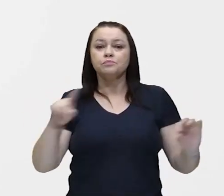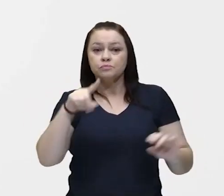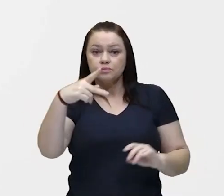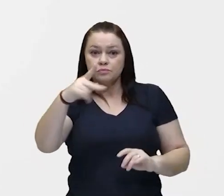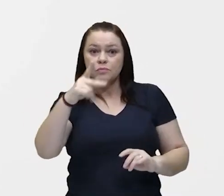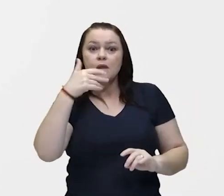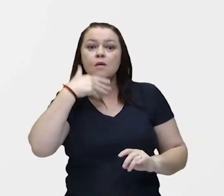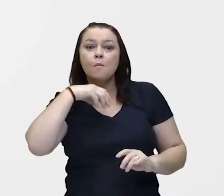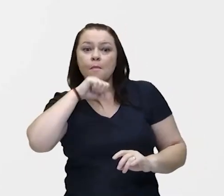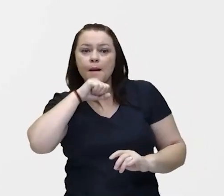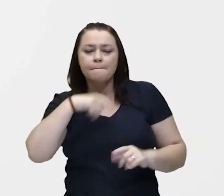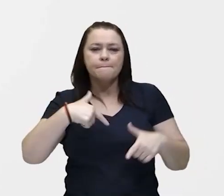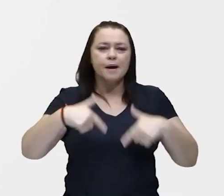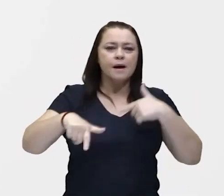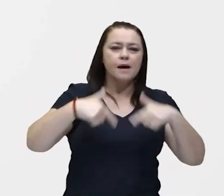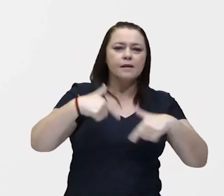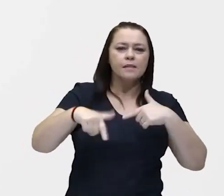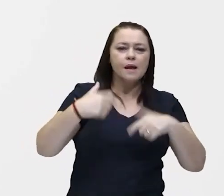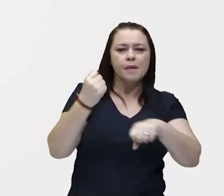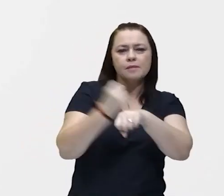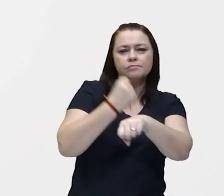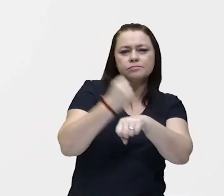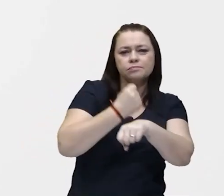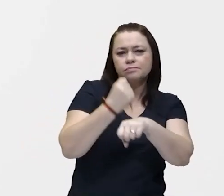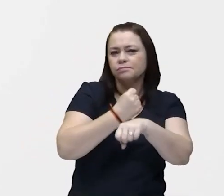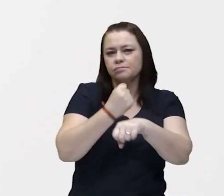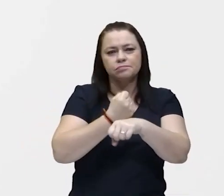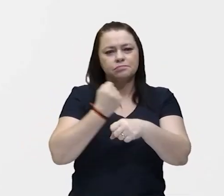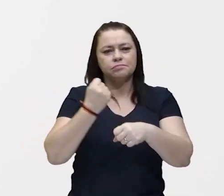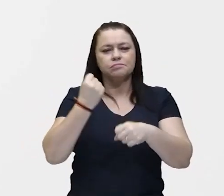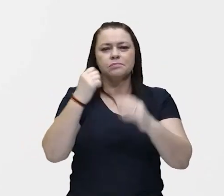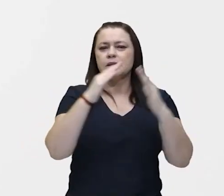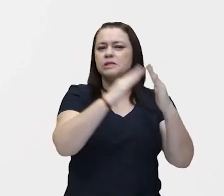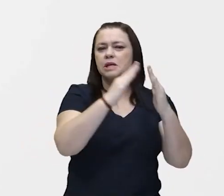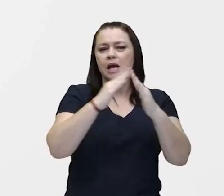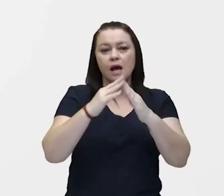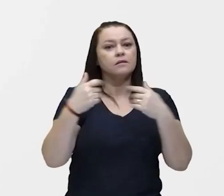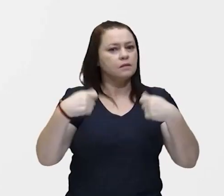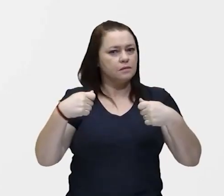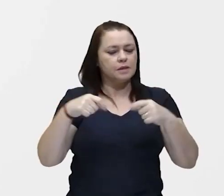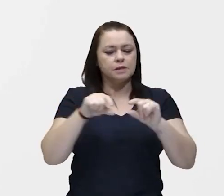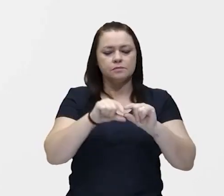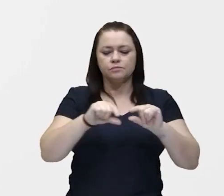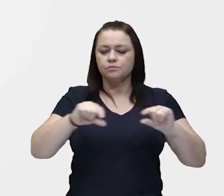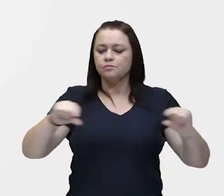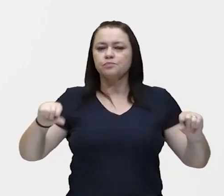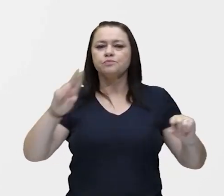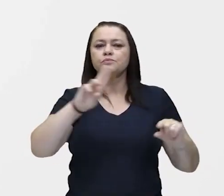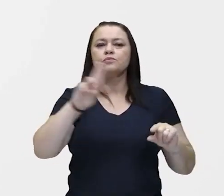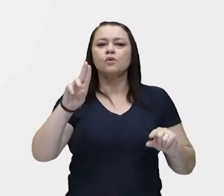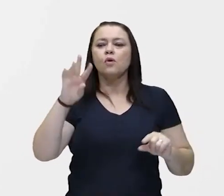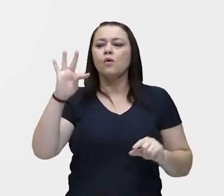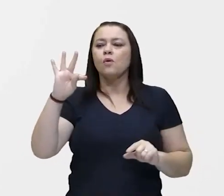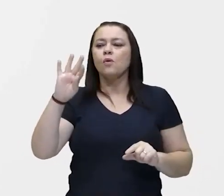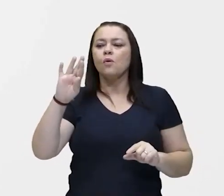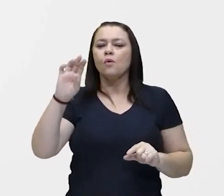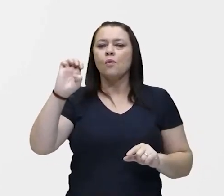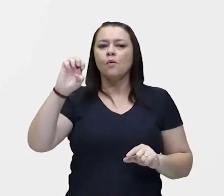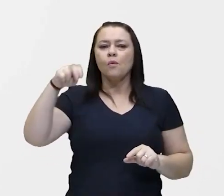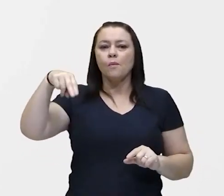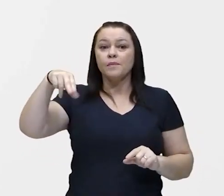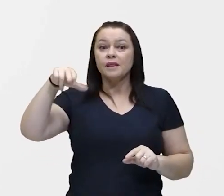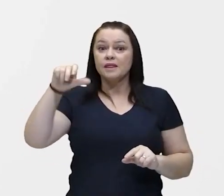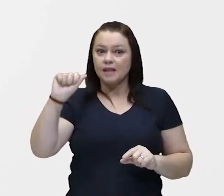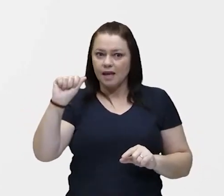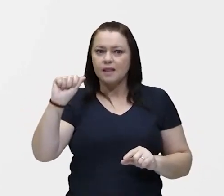com construção civil, né, se ele é pedreiro ou mestre de obras, ele vai precisar da trena para fazer certas medidas. Isso é muito importante. Nós vamos ter